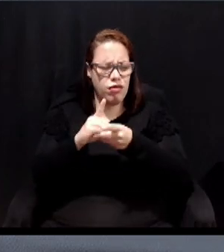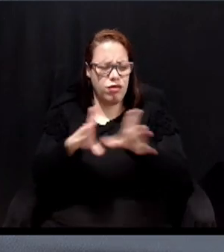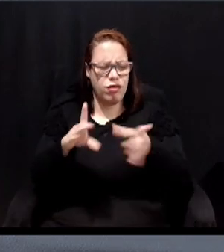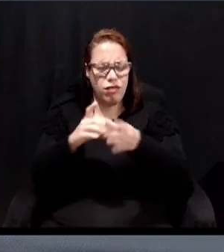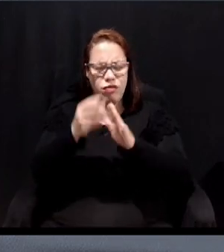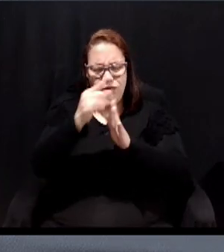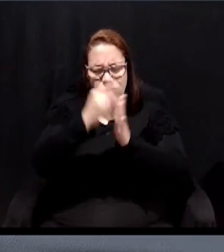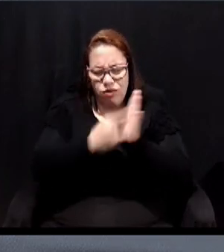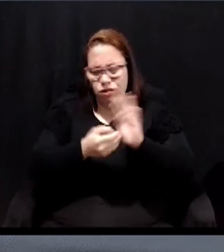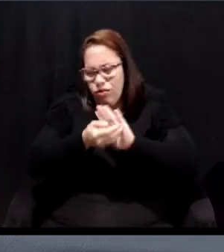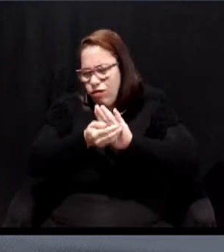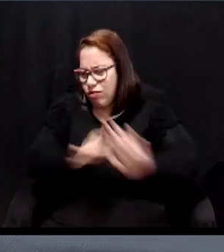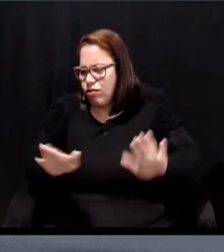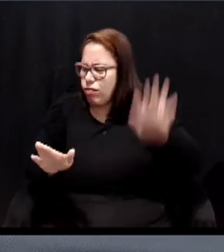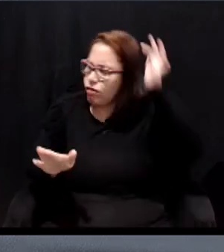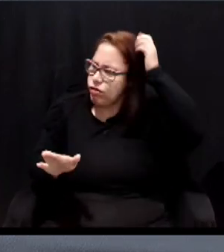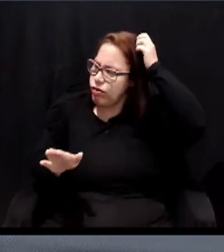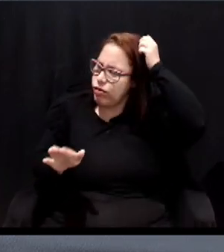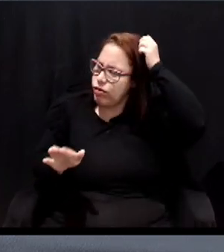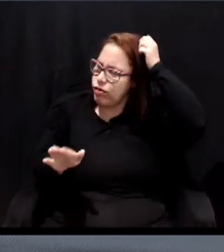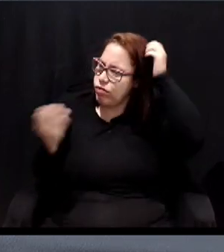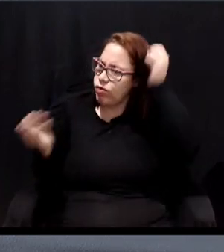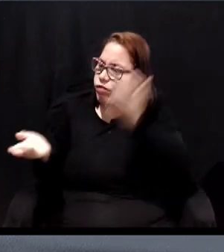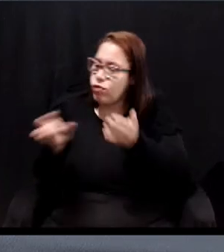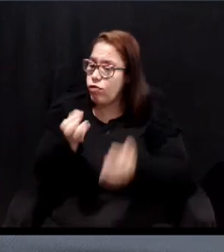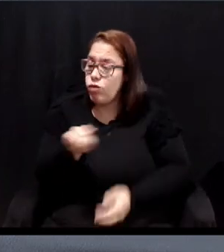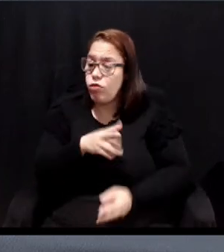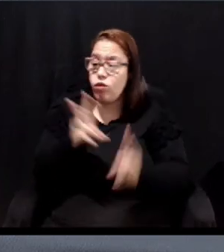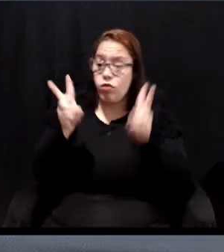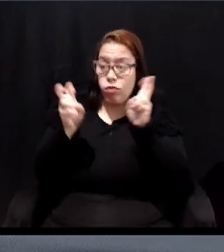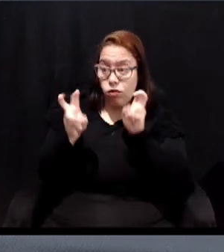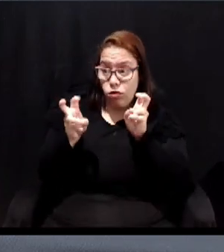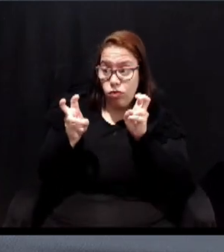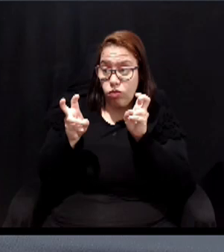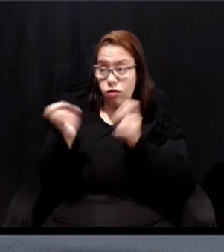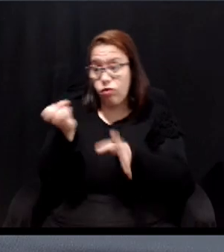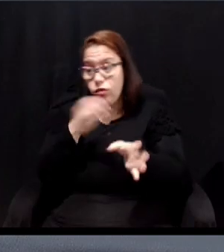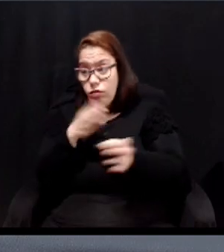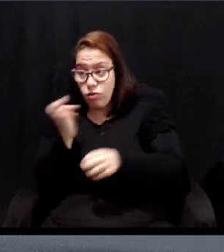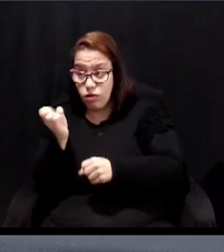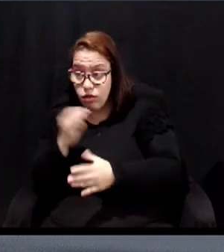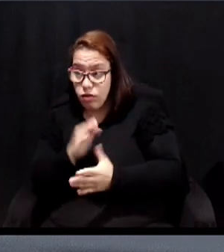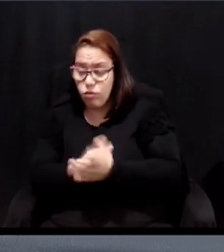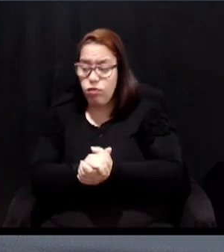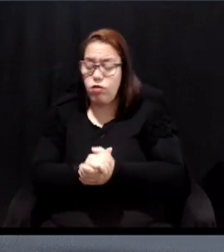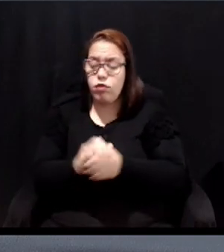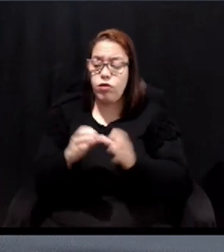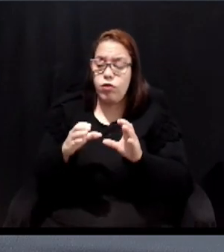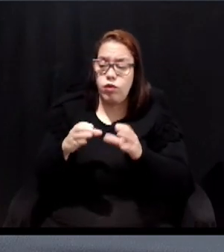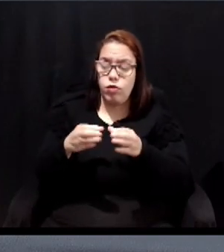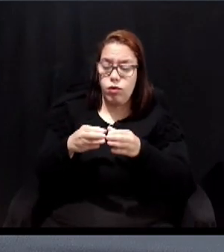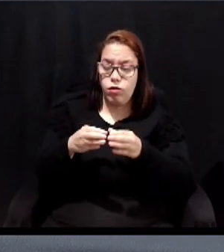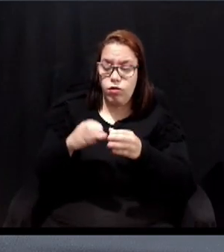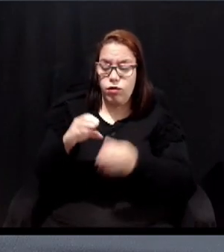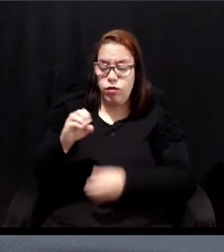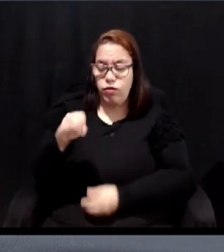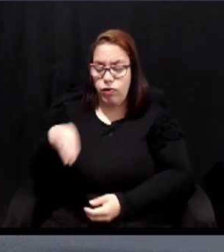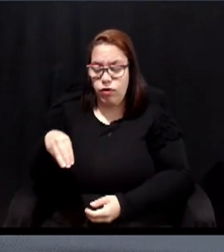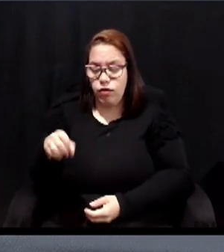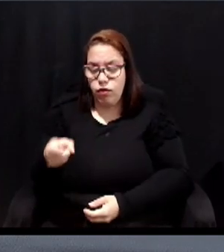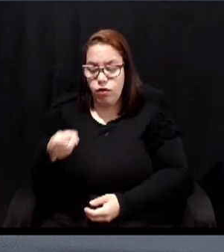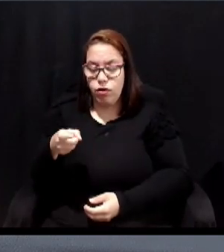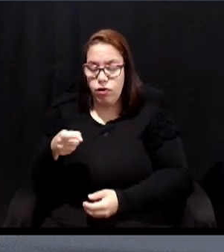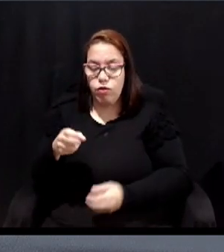desburocratizar ou trazer novos assuntos pertinentes, atualidades do comércio, mas também do fomento econômico da